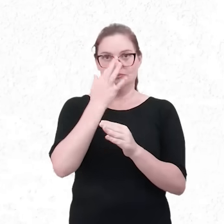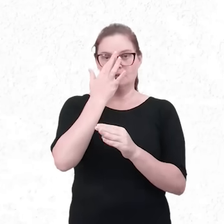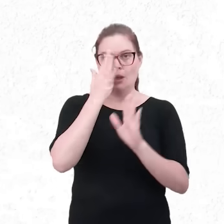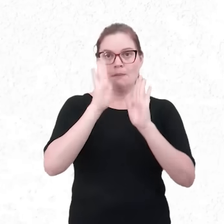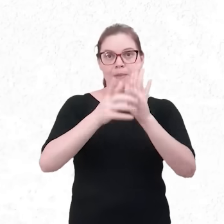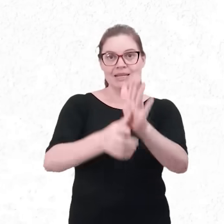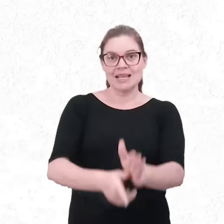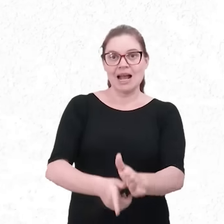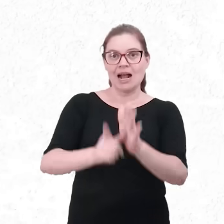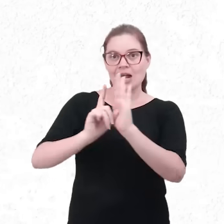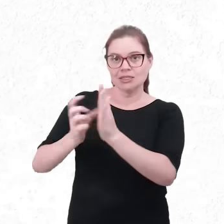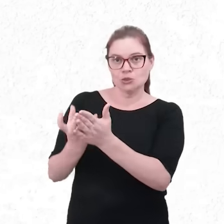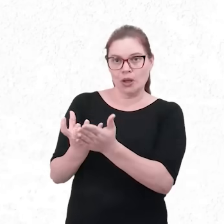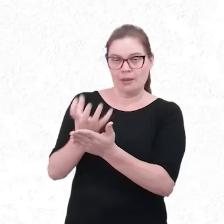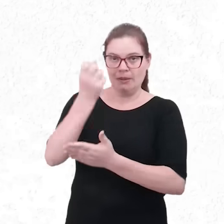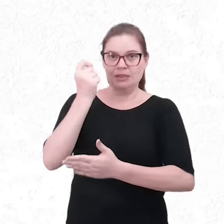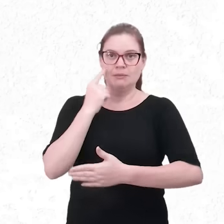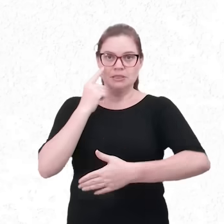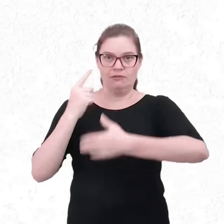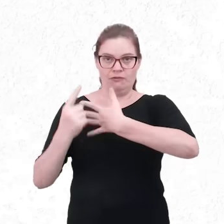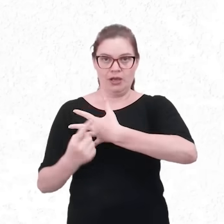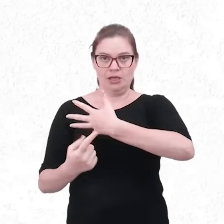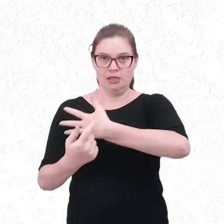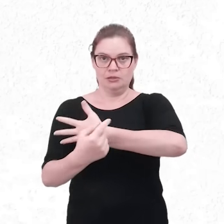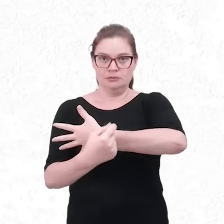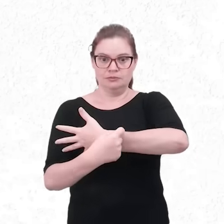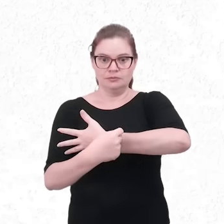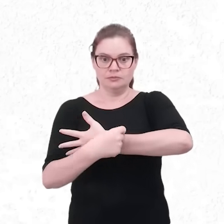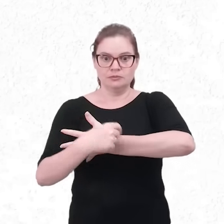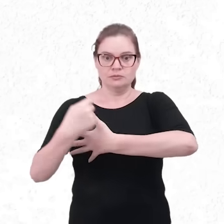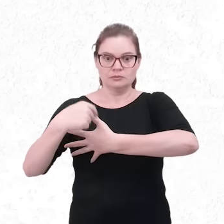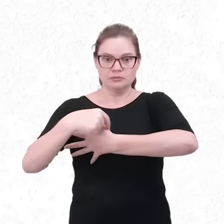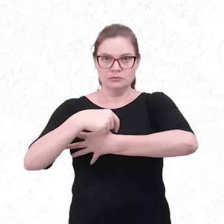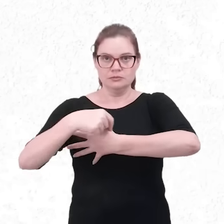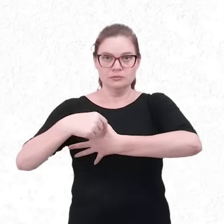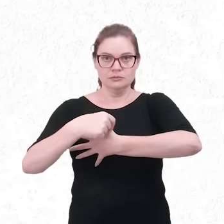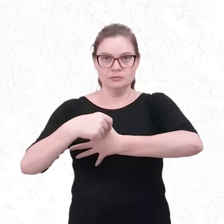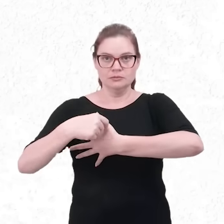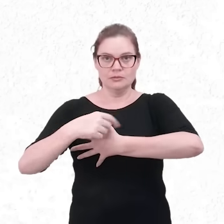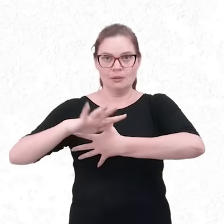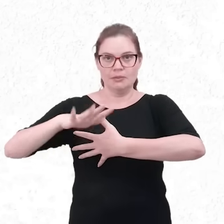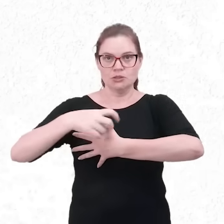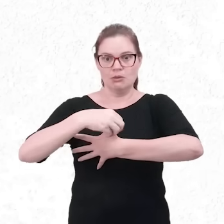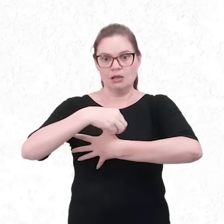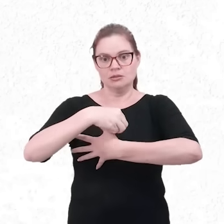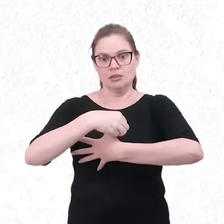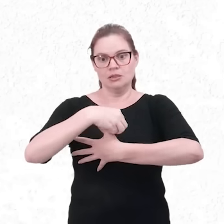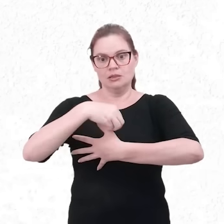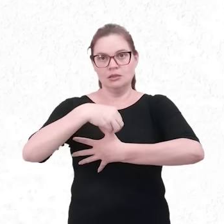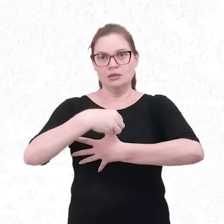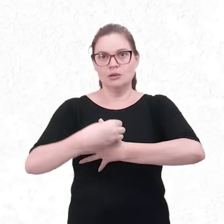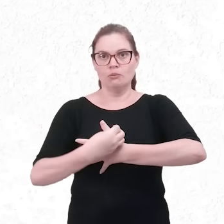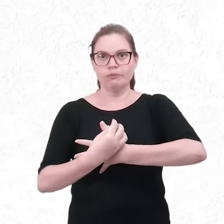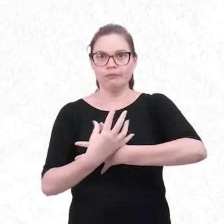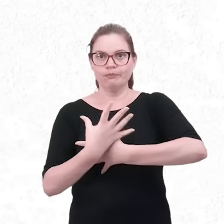brota. Observem no quadro, no final, à direita da